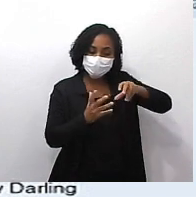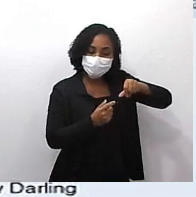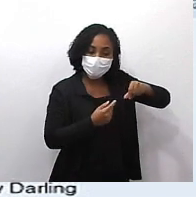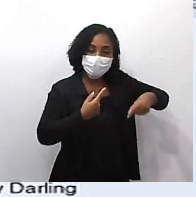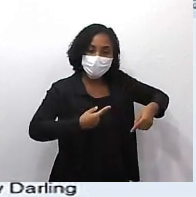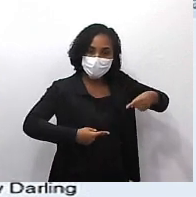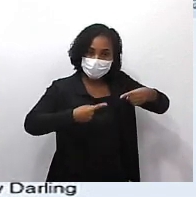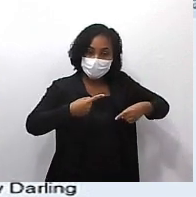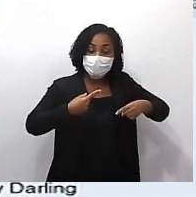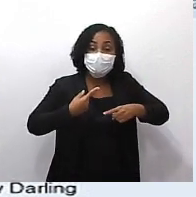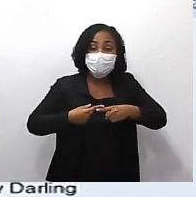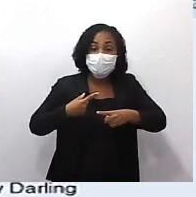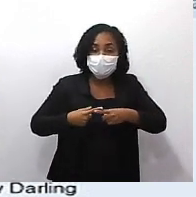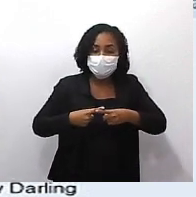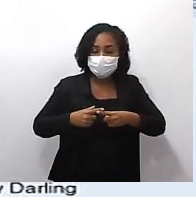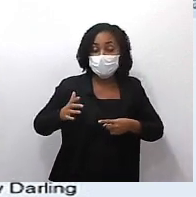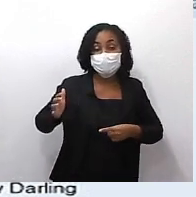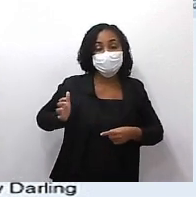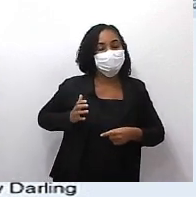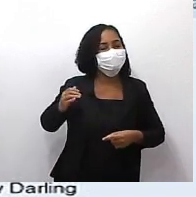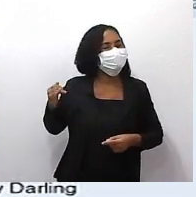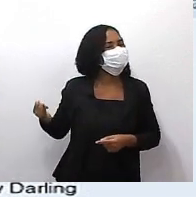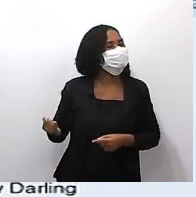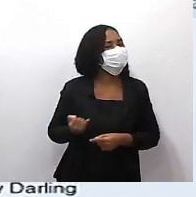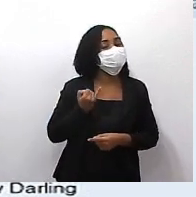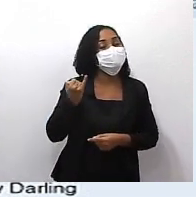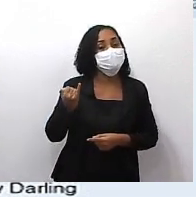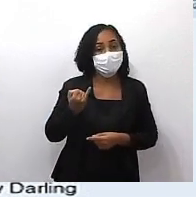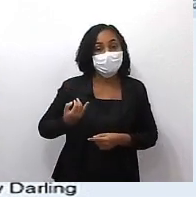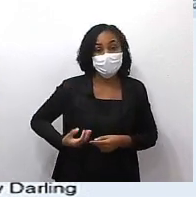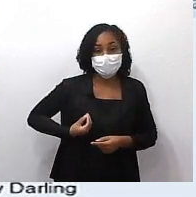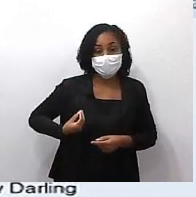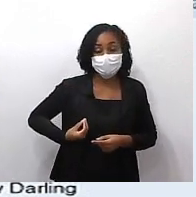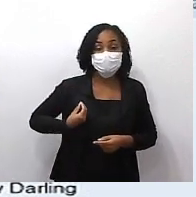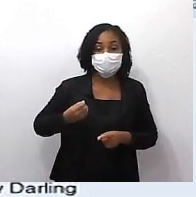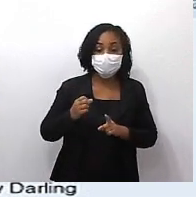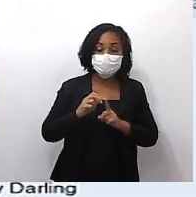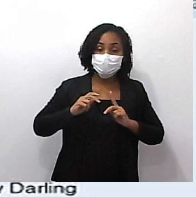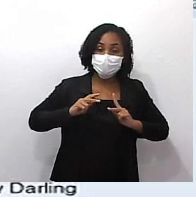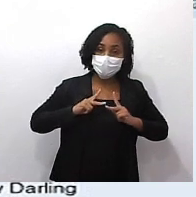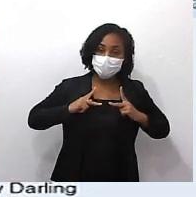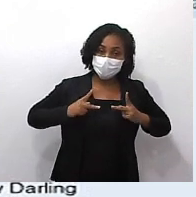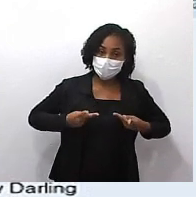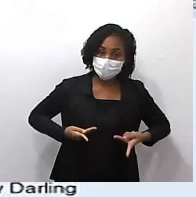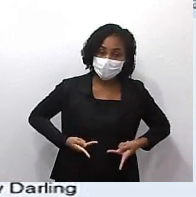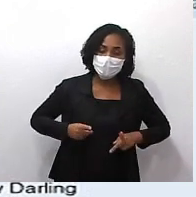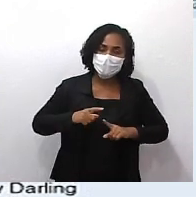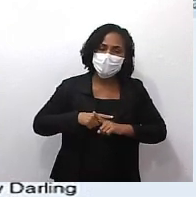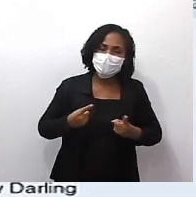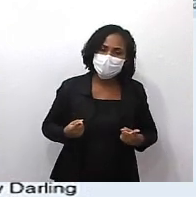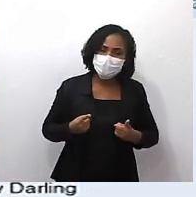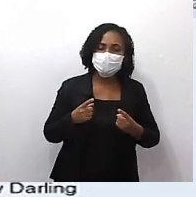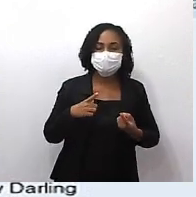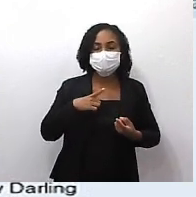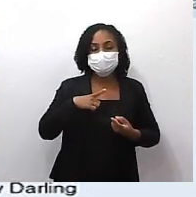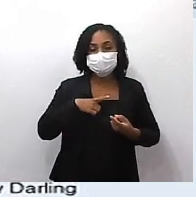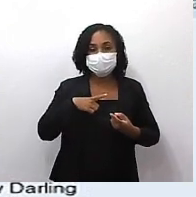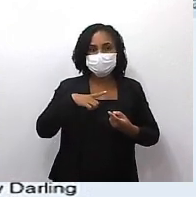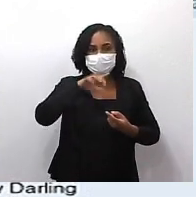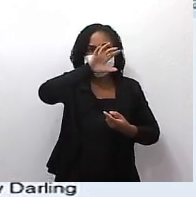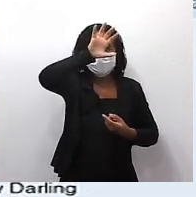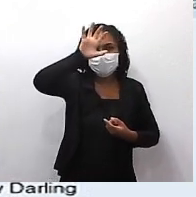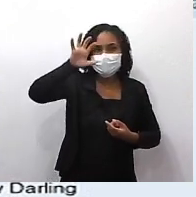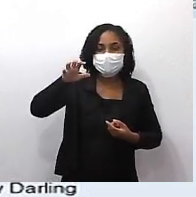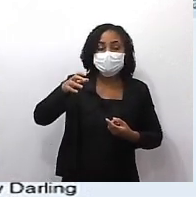ela passa a ser uma riqueza que é essencial e necessária para a existência e sobrevivência humana, né? E aquele país que contém água, ele